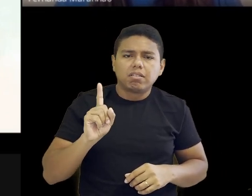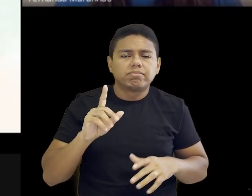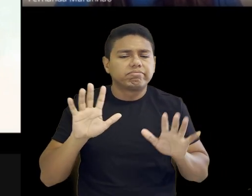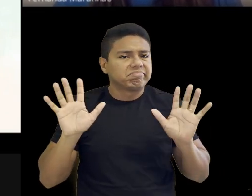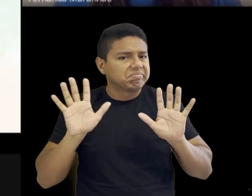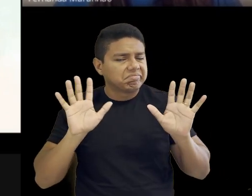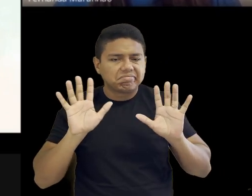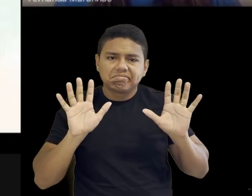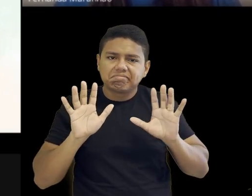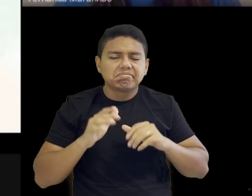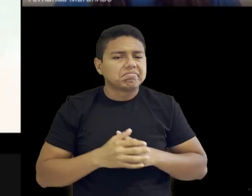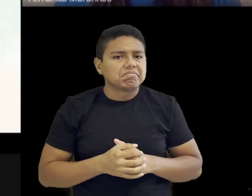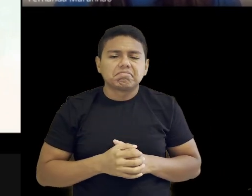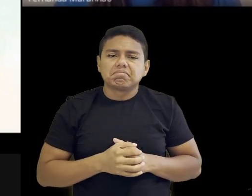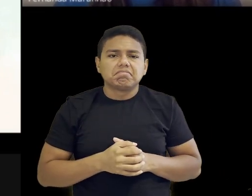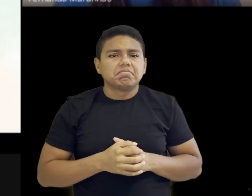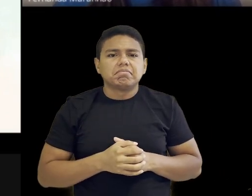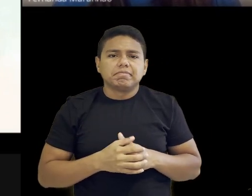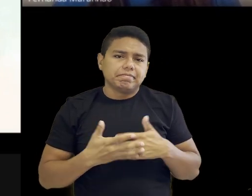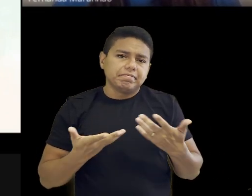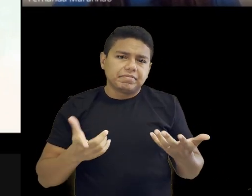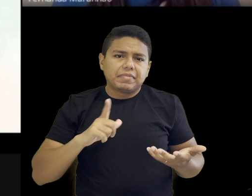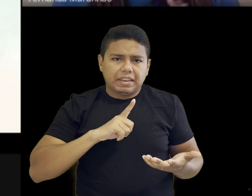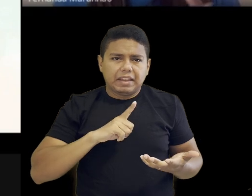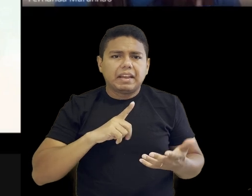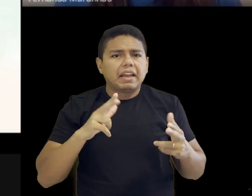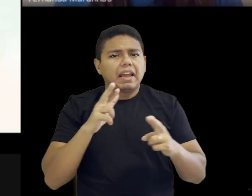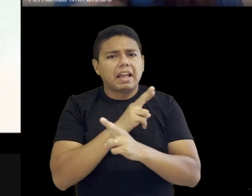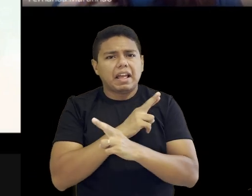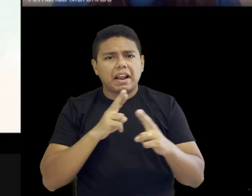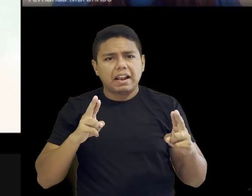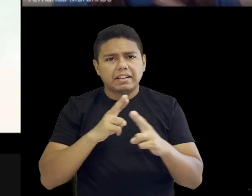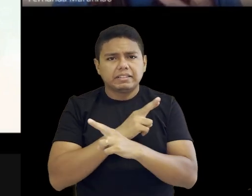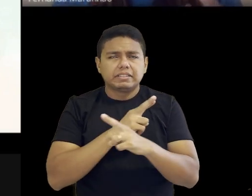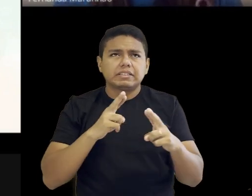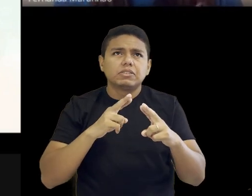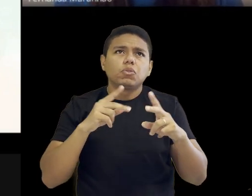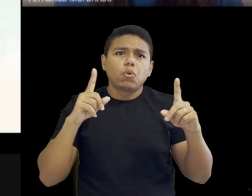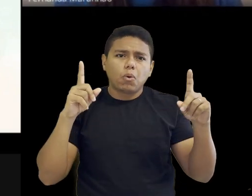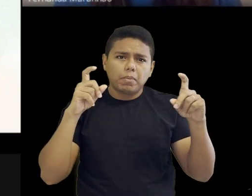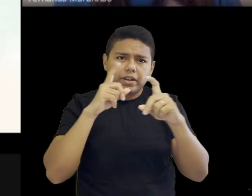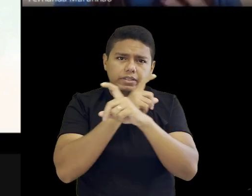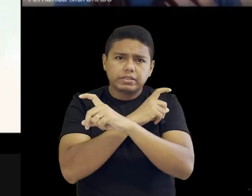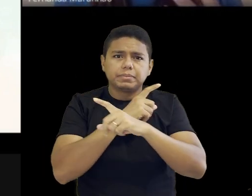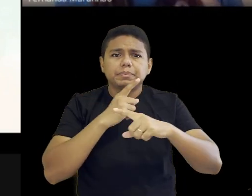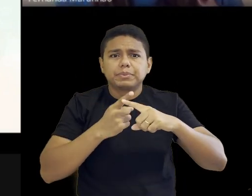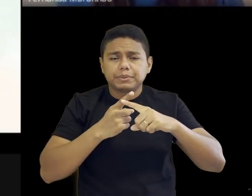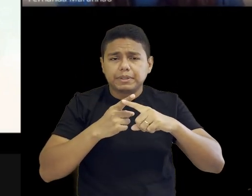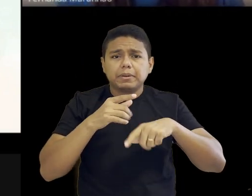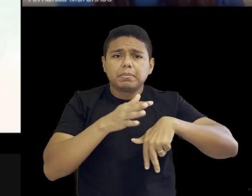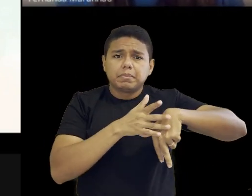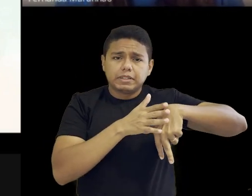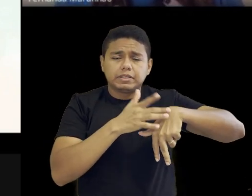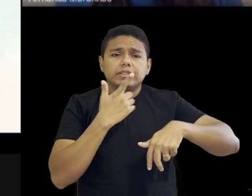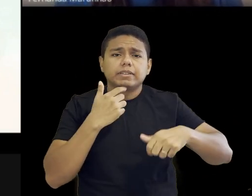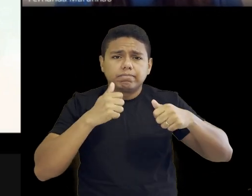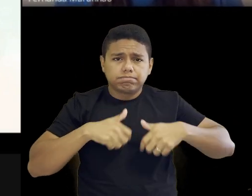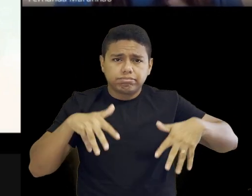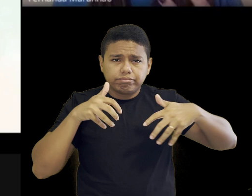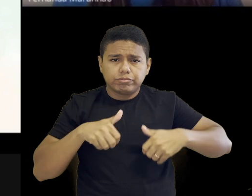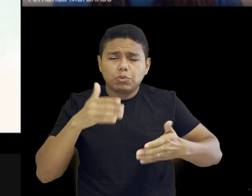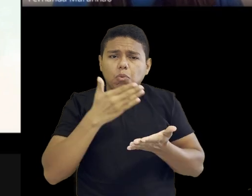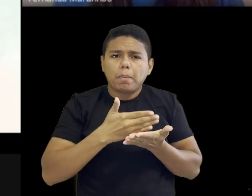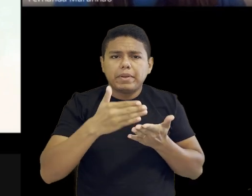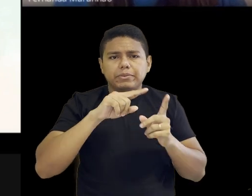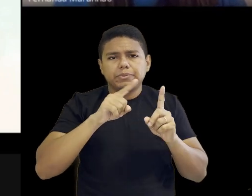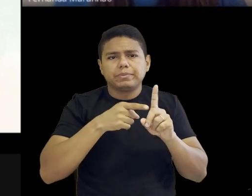ameaça de abortamento em pacientes com hematoma, sabendo que pode haver alguma relação de possíveis complicações para esses pacientes